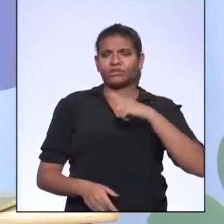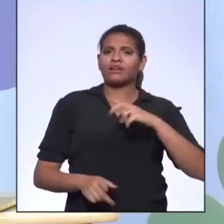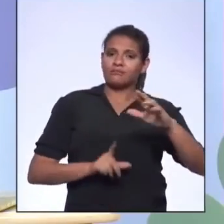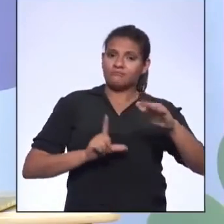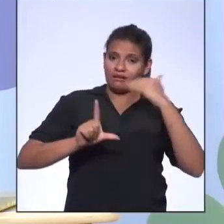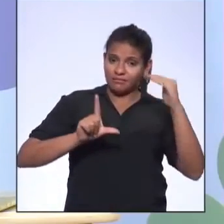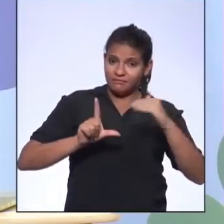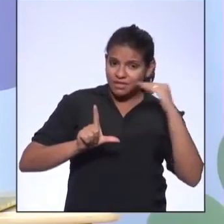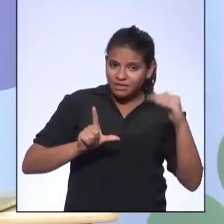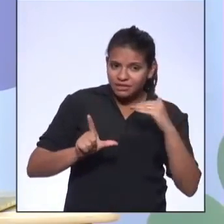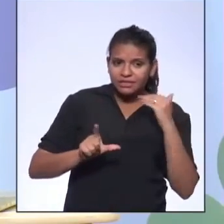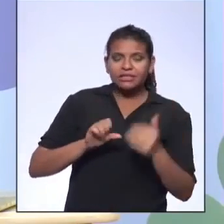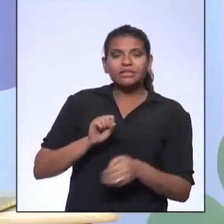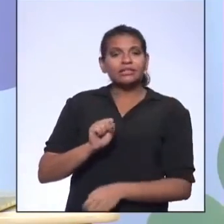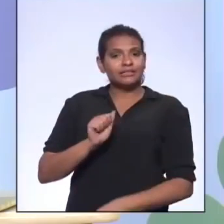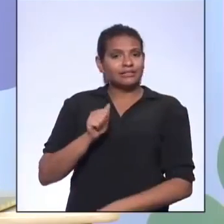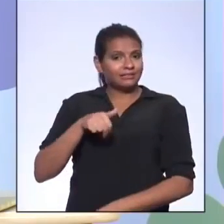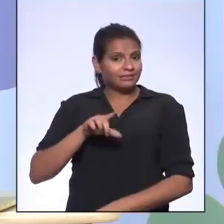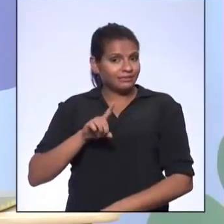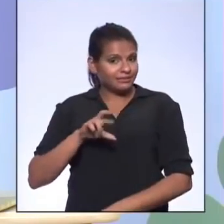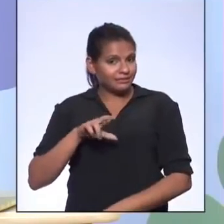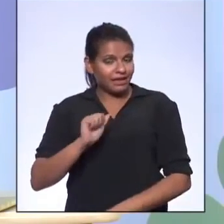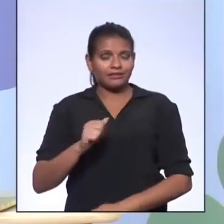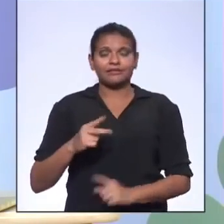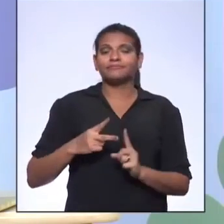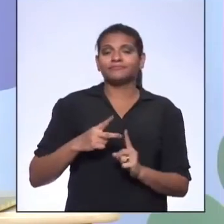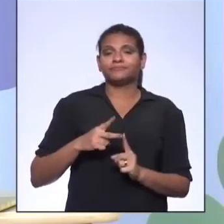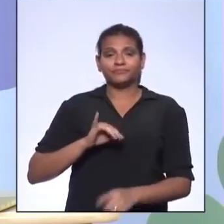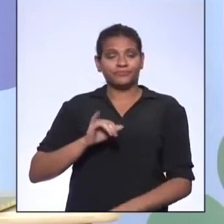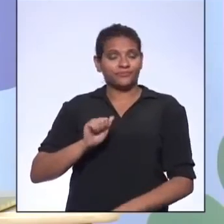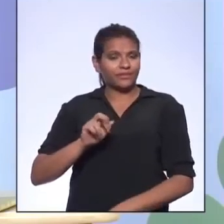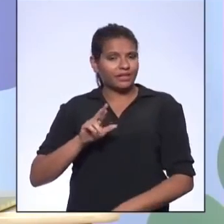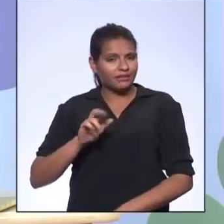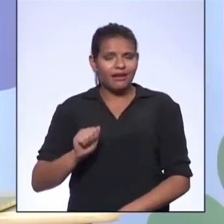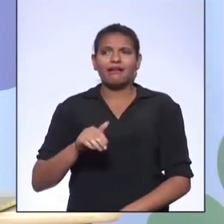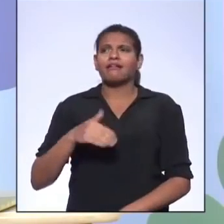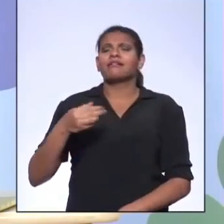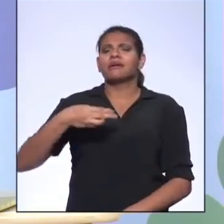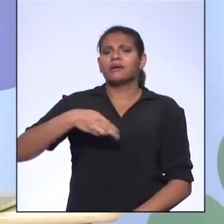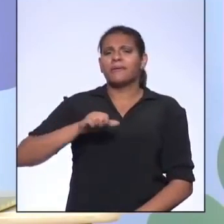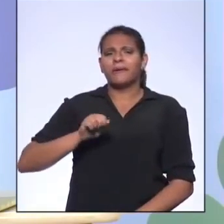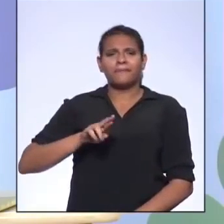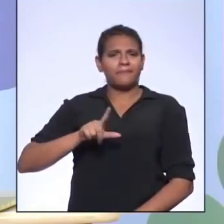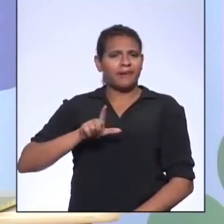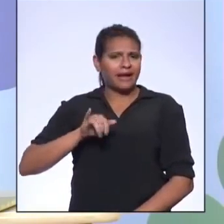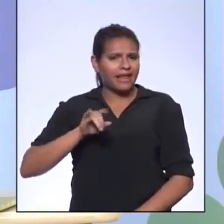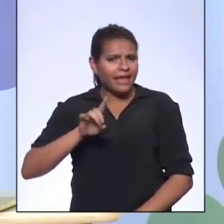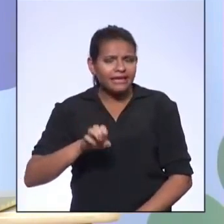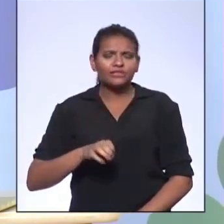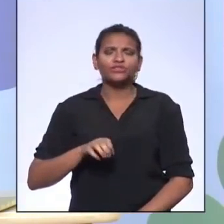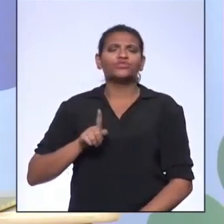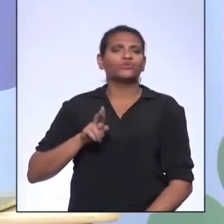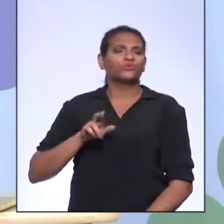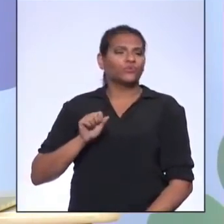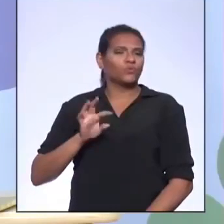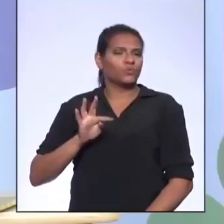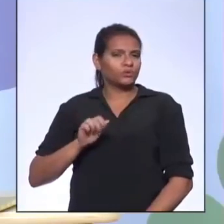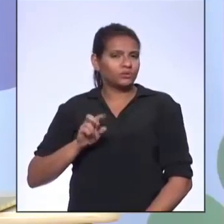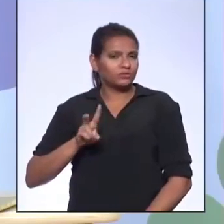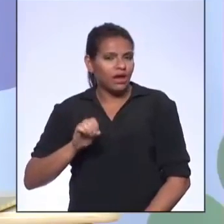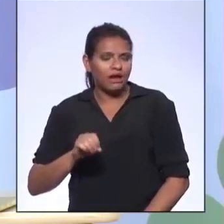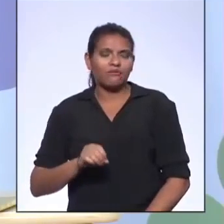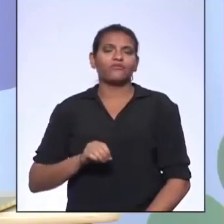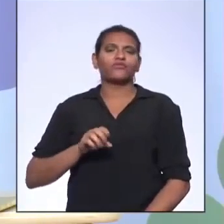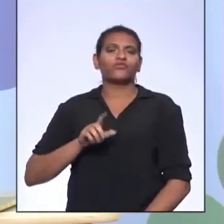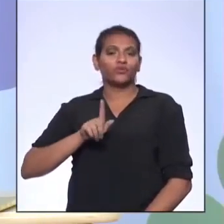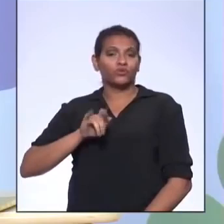professora Sandra, professora Yara, Marleide, Gustavo, Claudinei, Maria, Marli, Rosana, Gilvan e Eunice, na outra aula